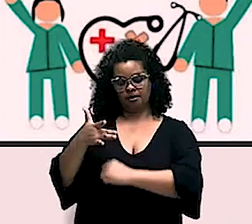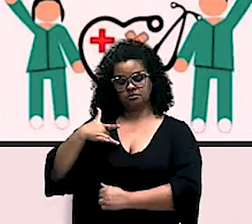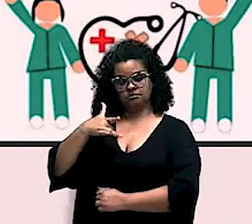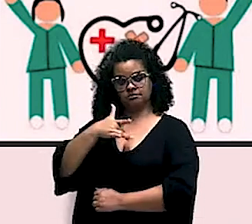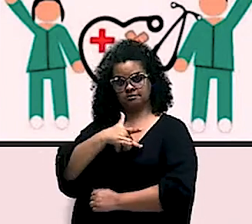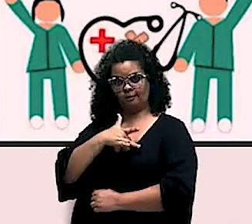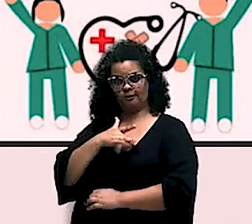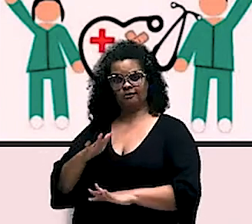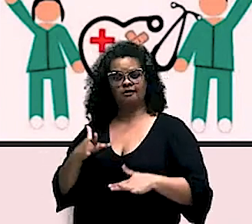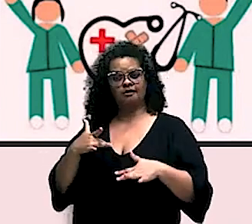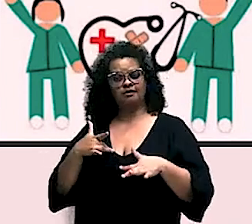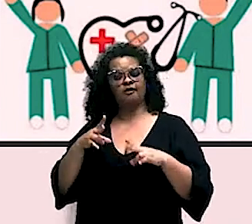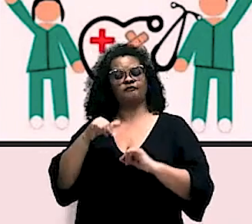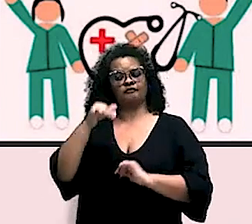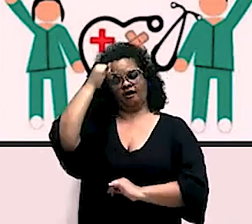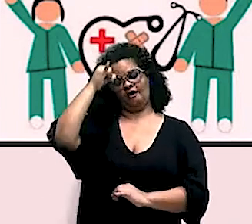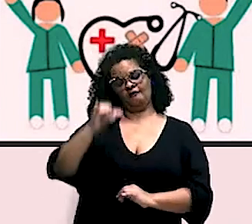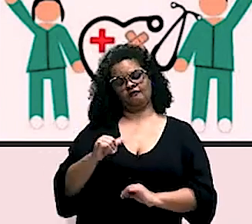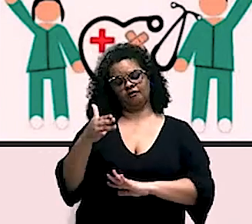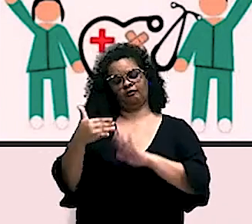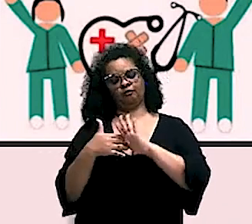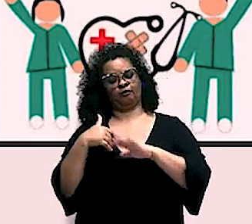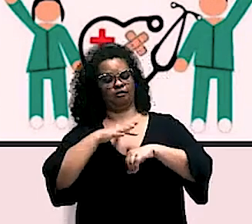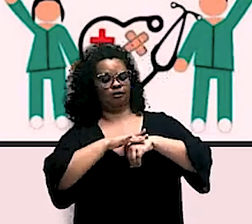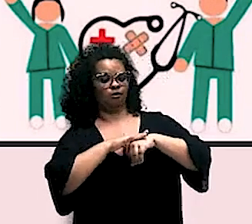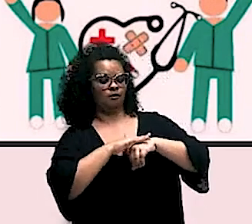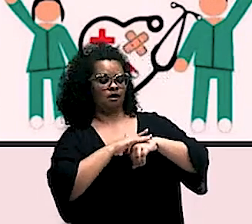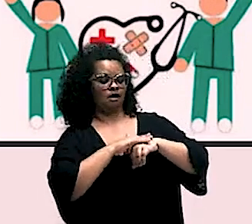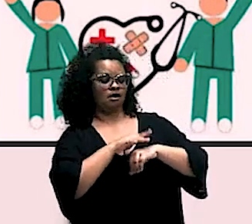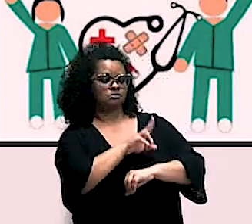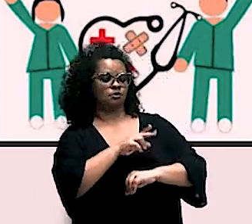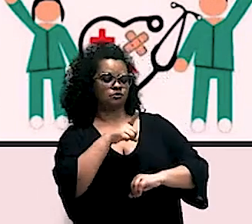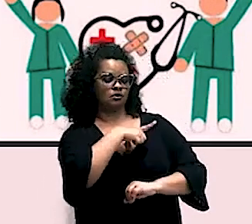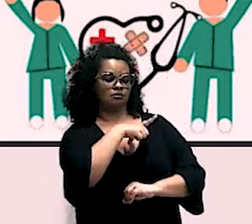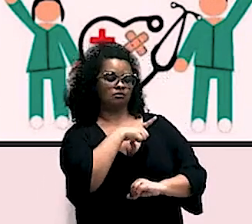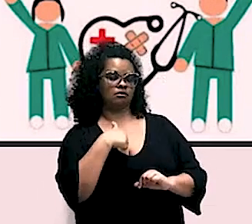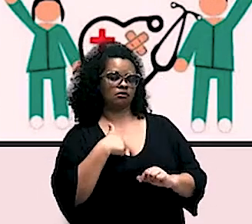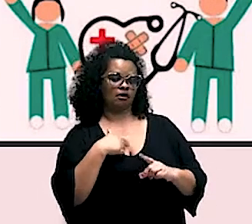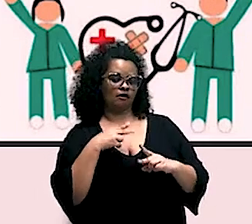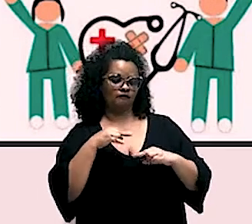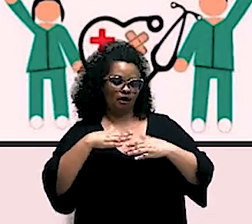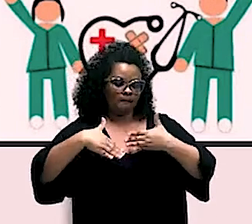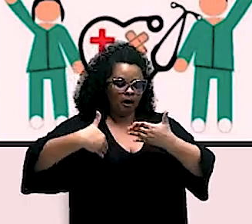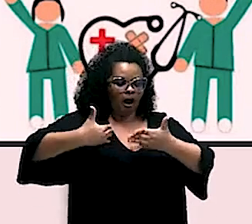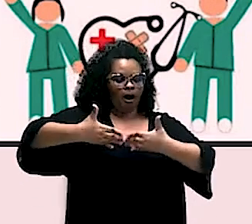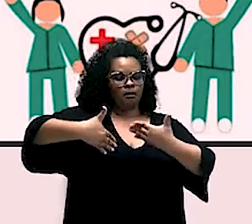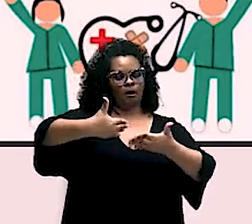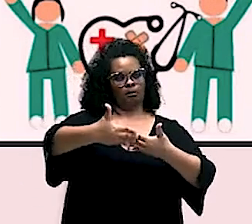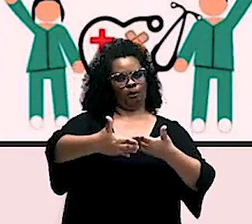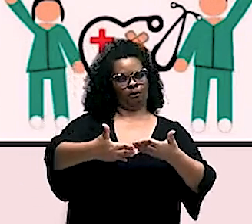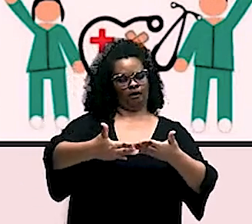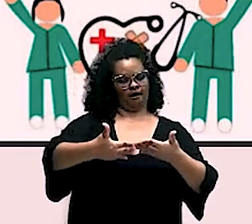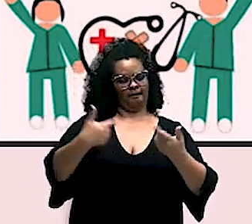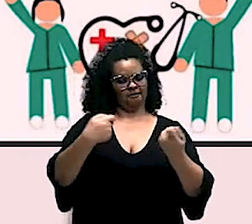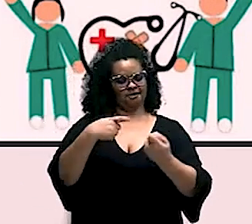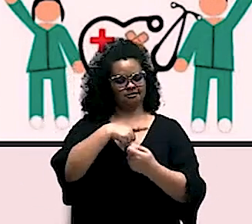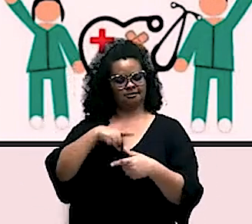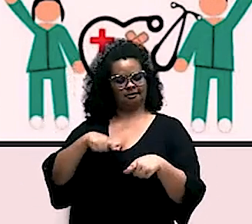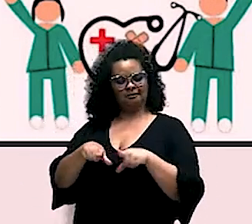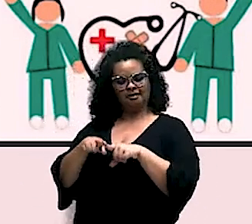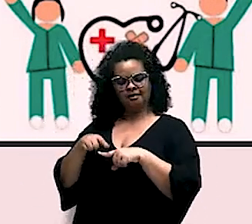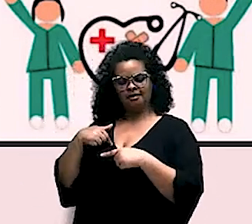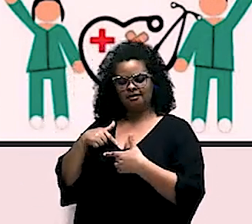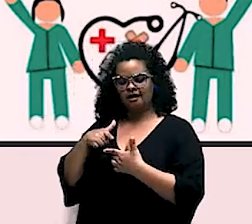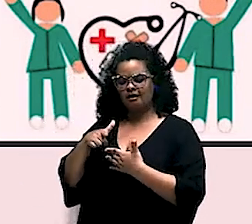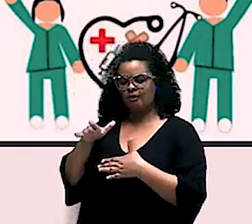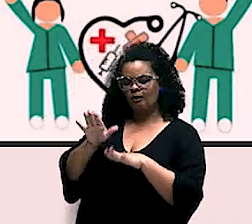isso evita que aquelas doenças, né, que o paciente tem, elas progridam e precisem de um